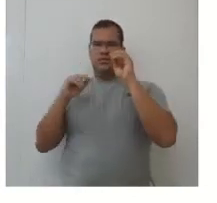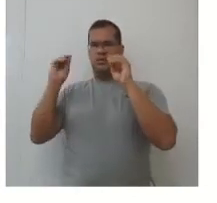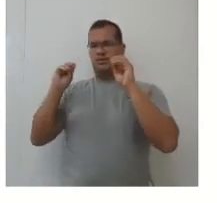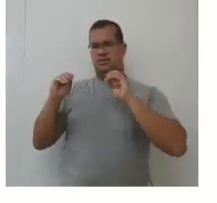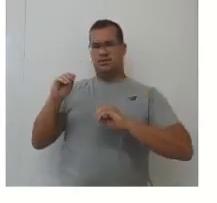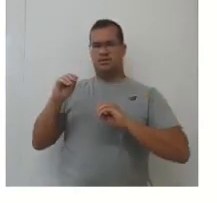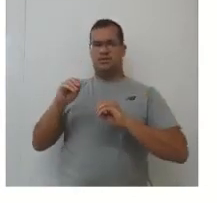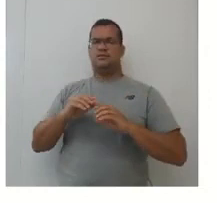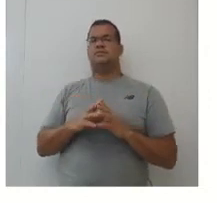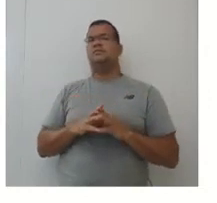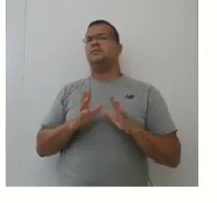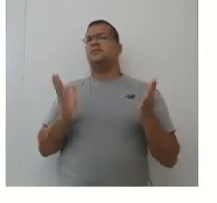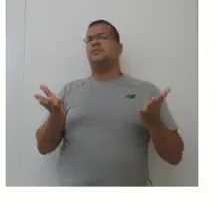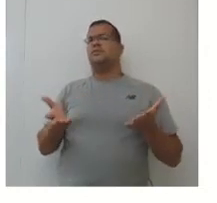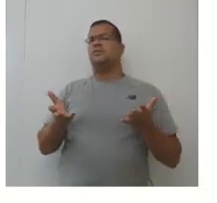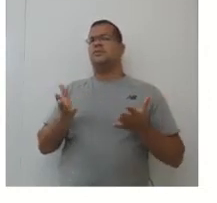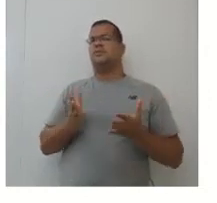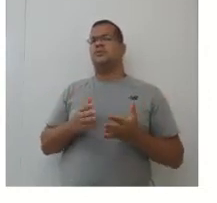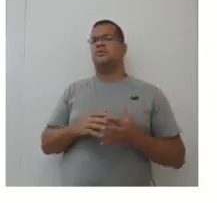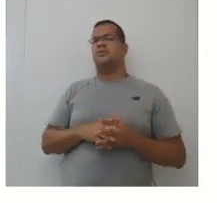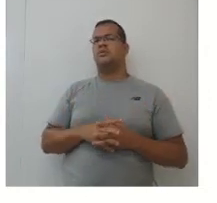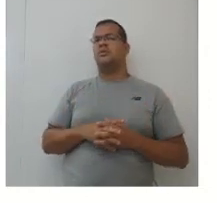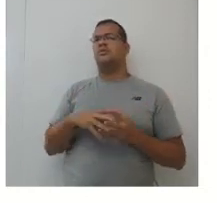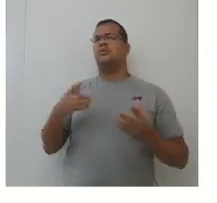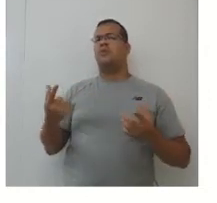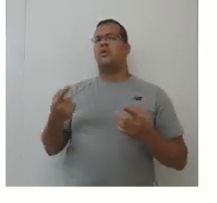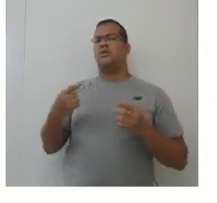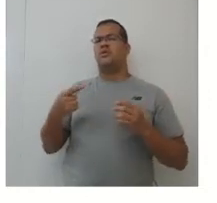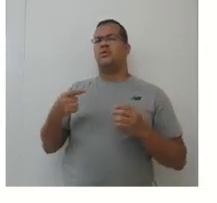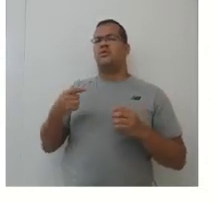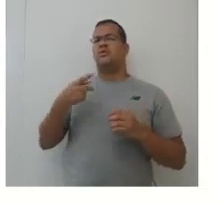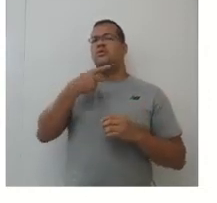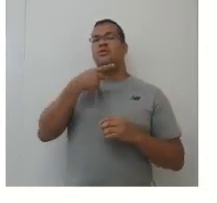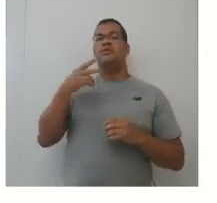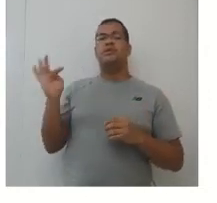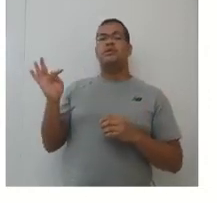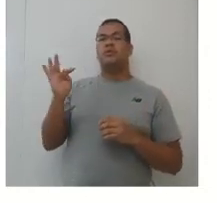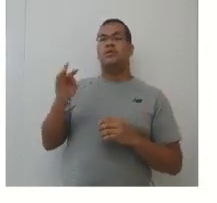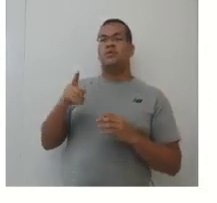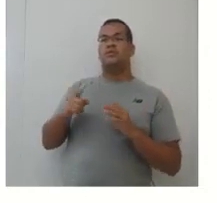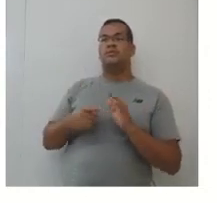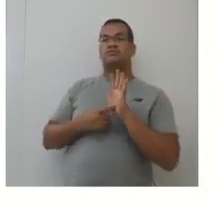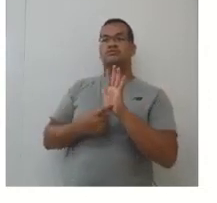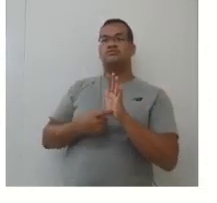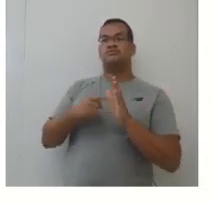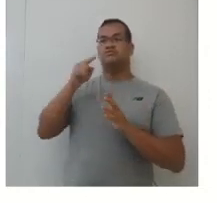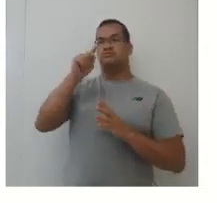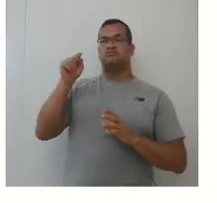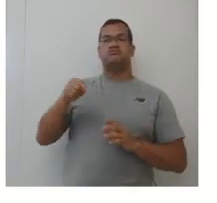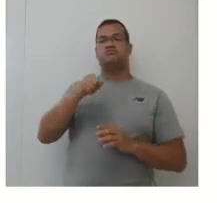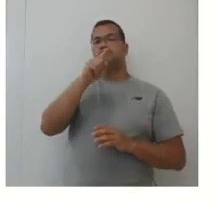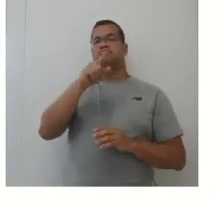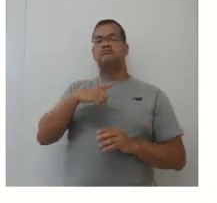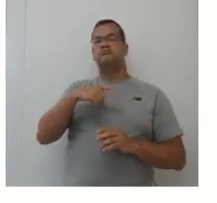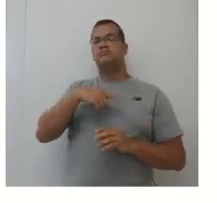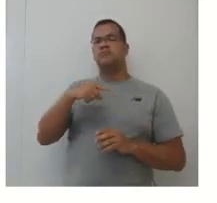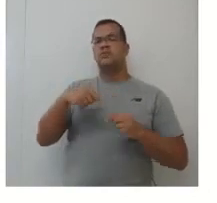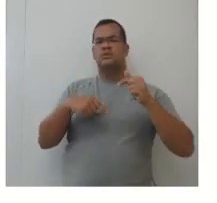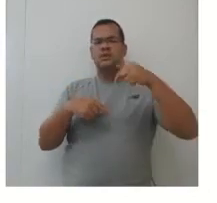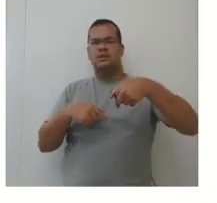Qual dos vetores indicados poderia representar a força resultante sobre